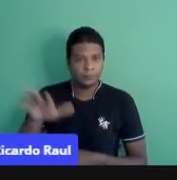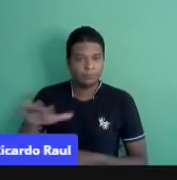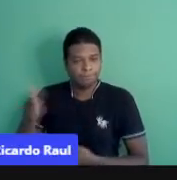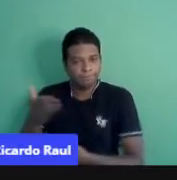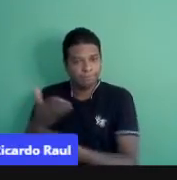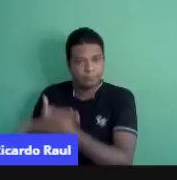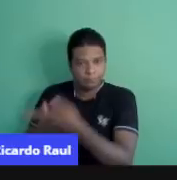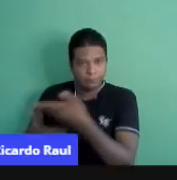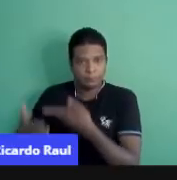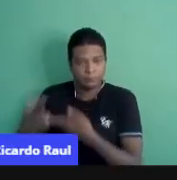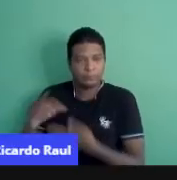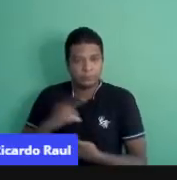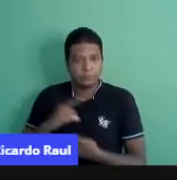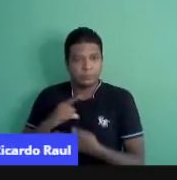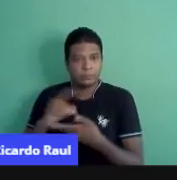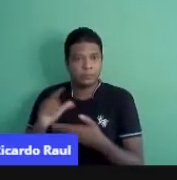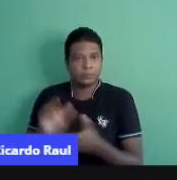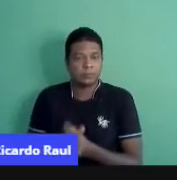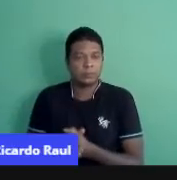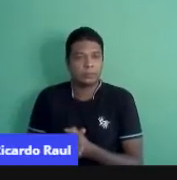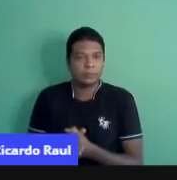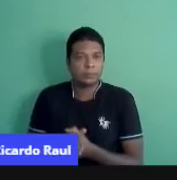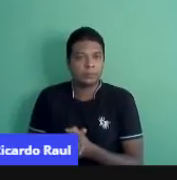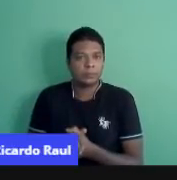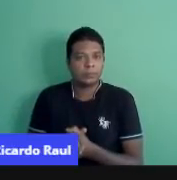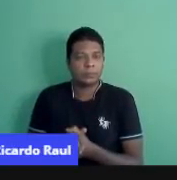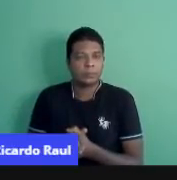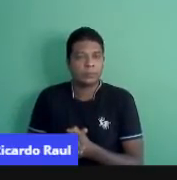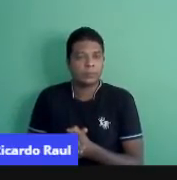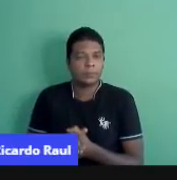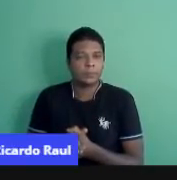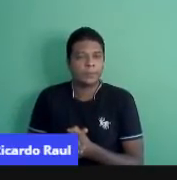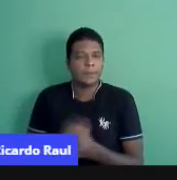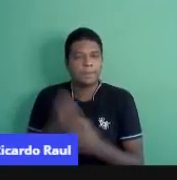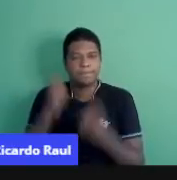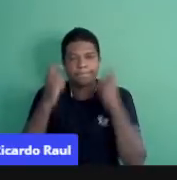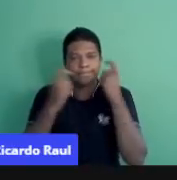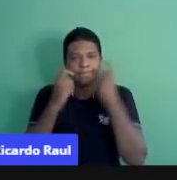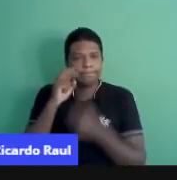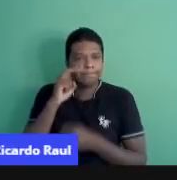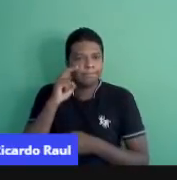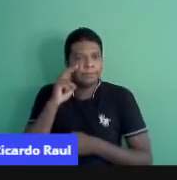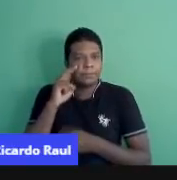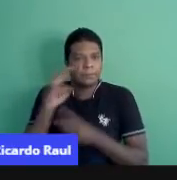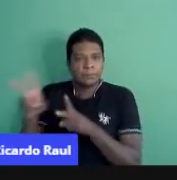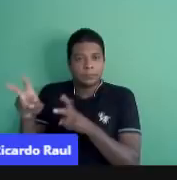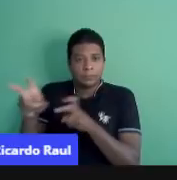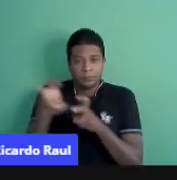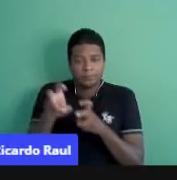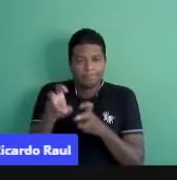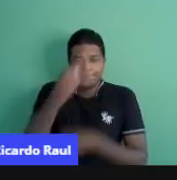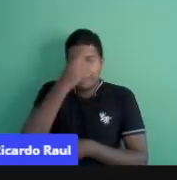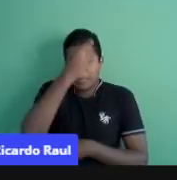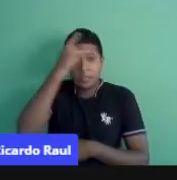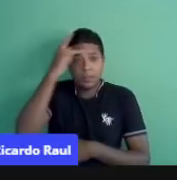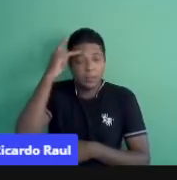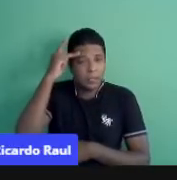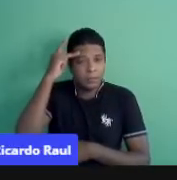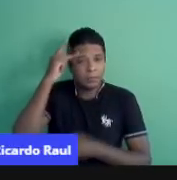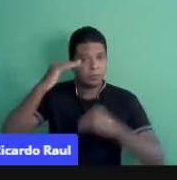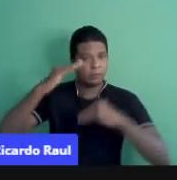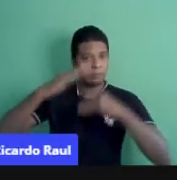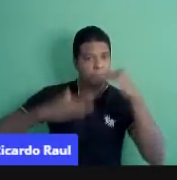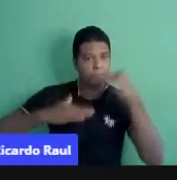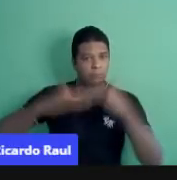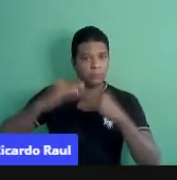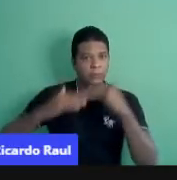relacionados. E é muito preocupante porque nós percebemos que muitas pessoas, muitos profissionais têm a